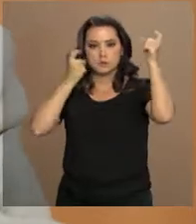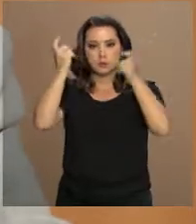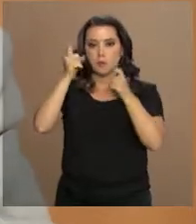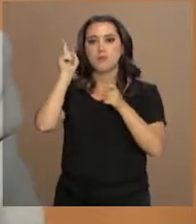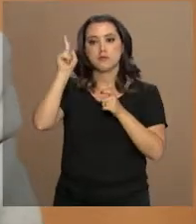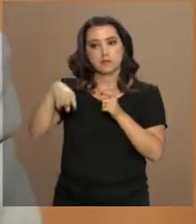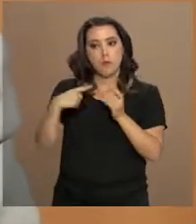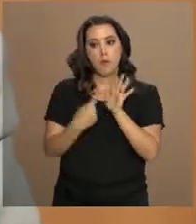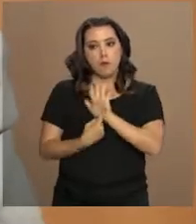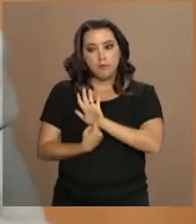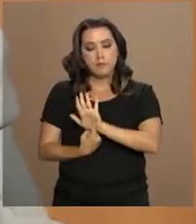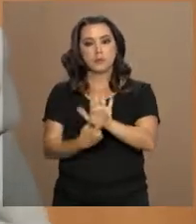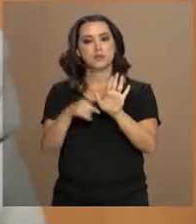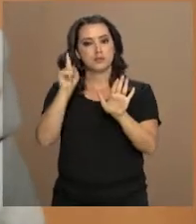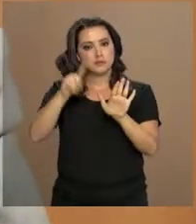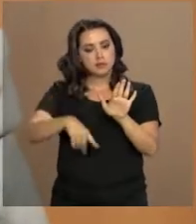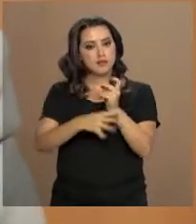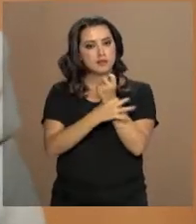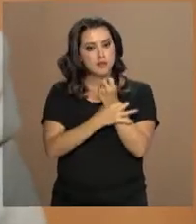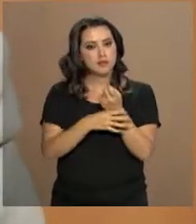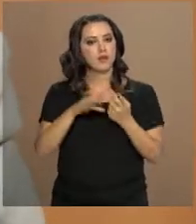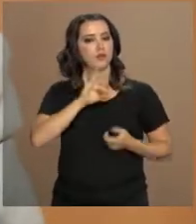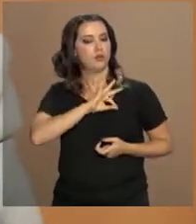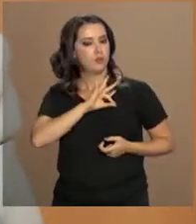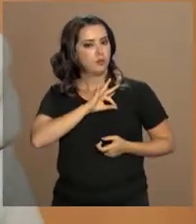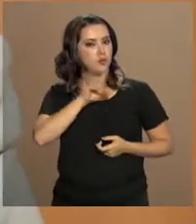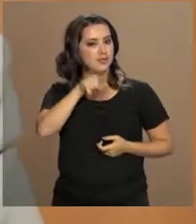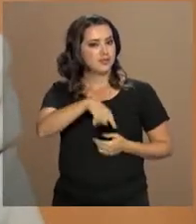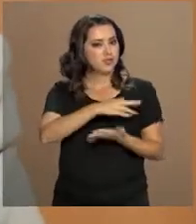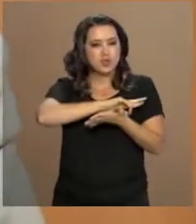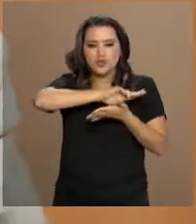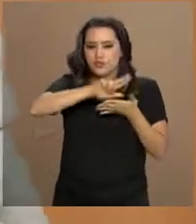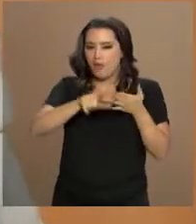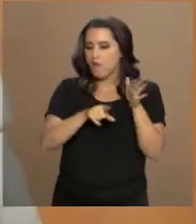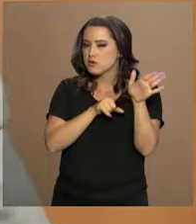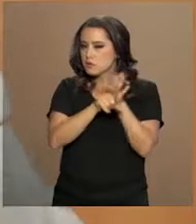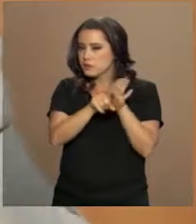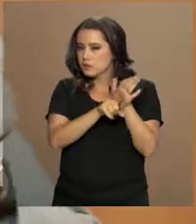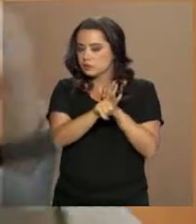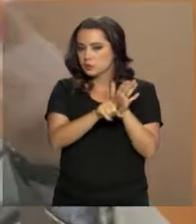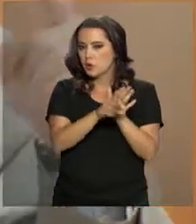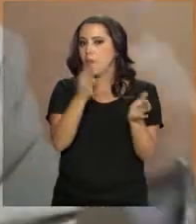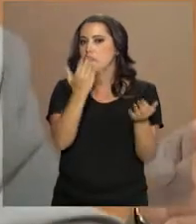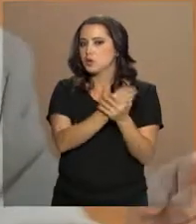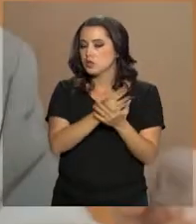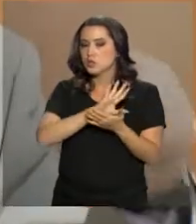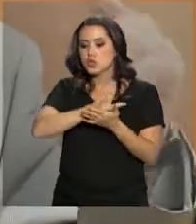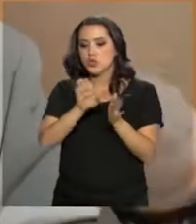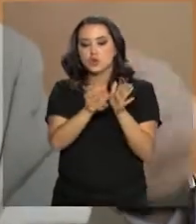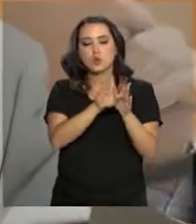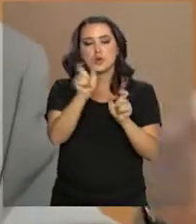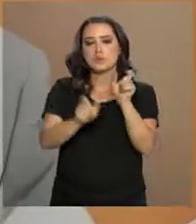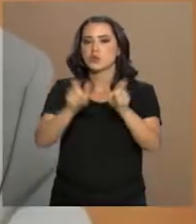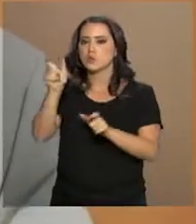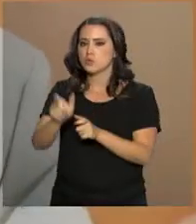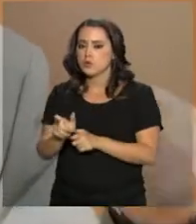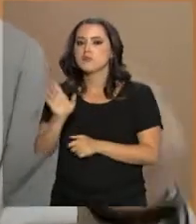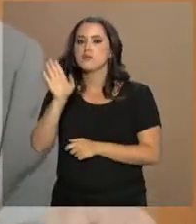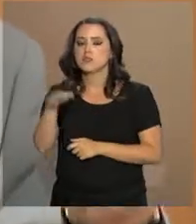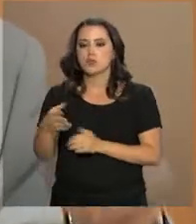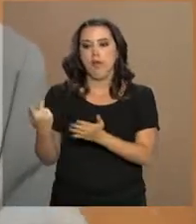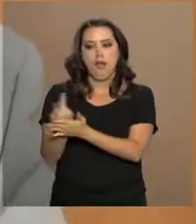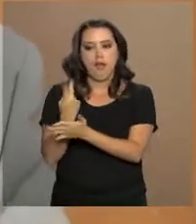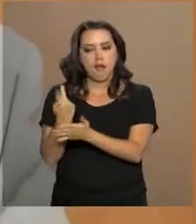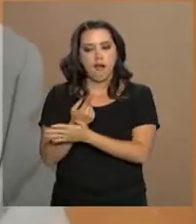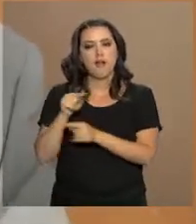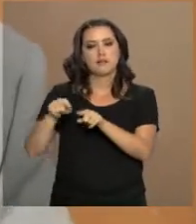E a Polícia Federal já abriu aproximadamente uma dezena de inquéritos e, aliás, chegou a todos aqueles que fizeram fraudes